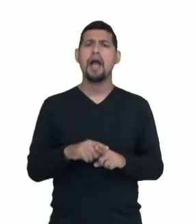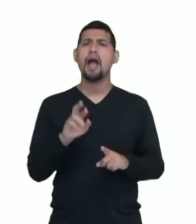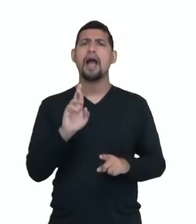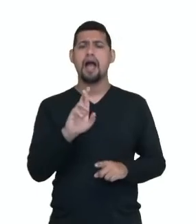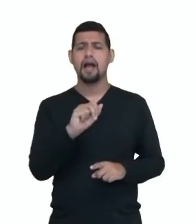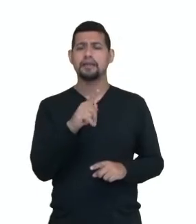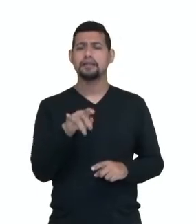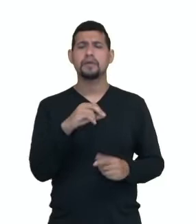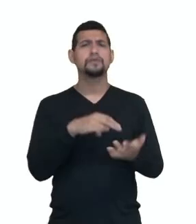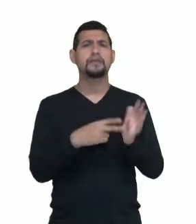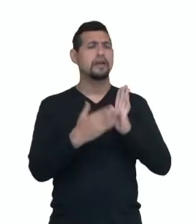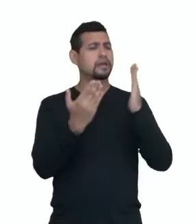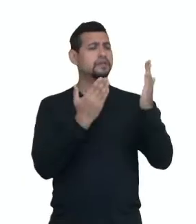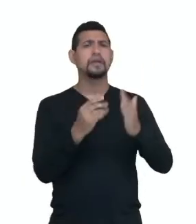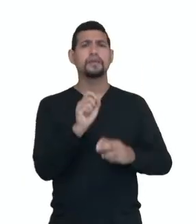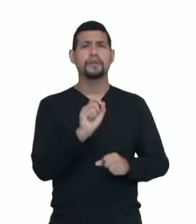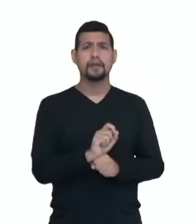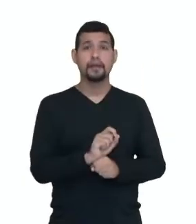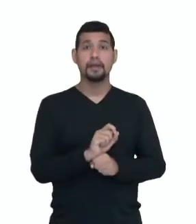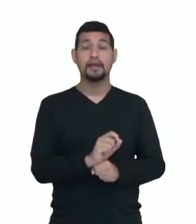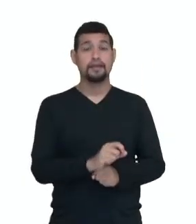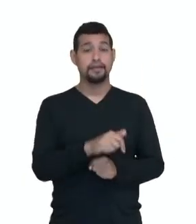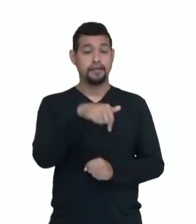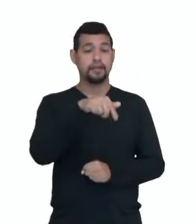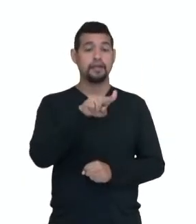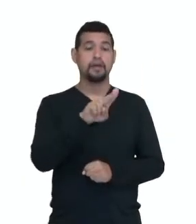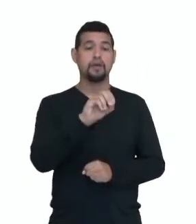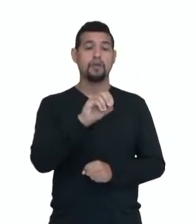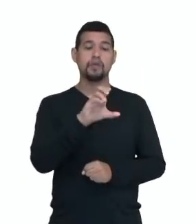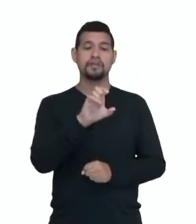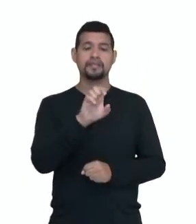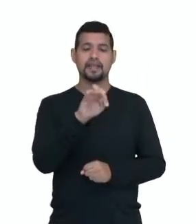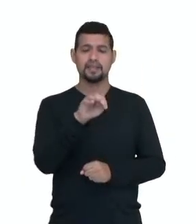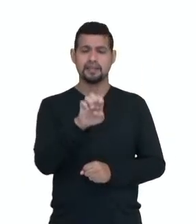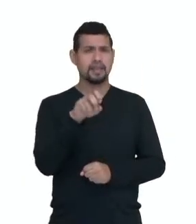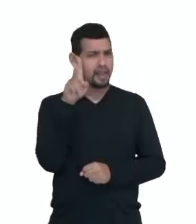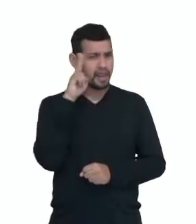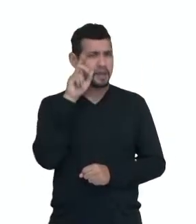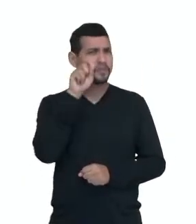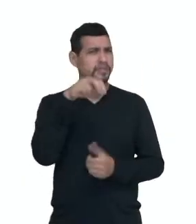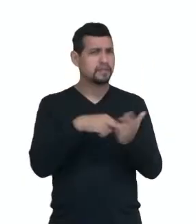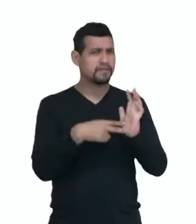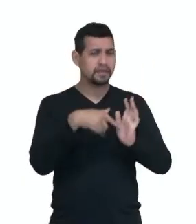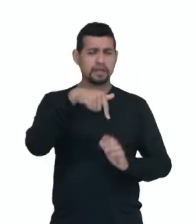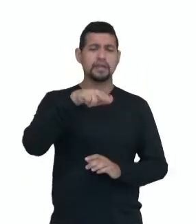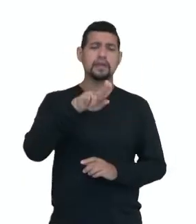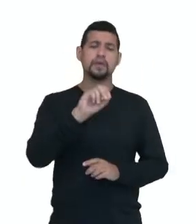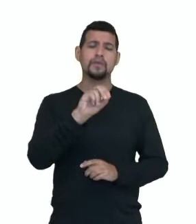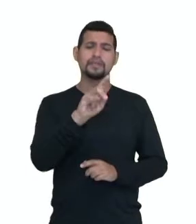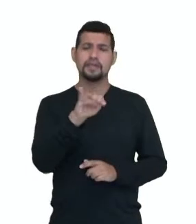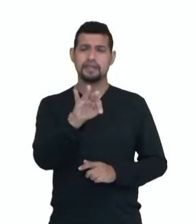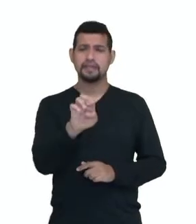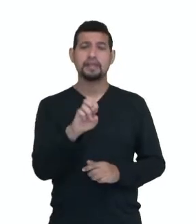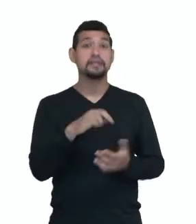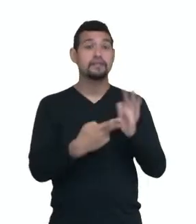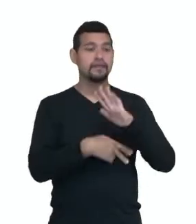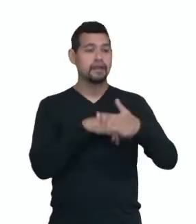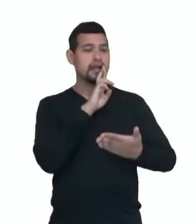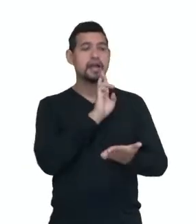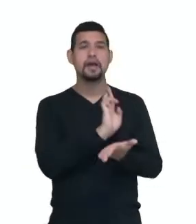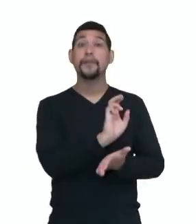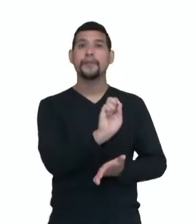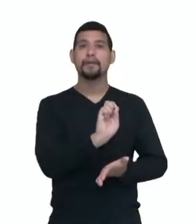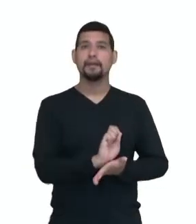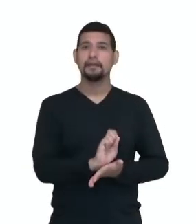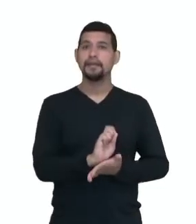ela também é associada ao quociente. Vocês se lembram o que é quociente? Quociente é o resultado